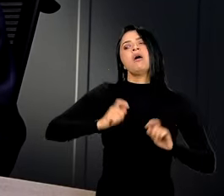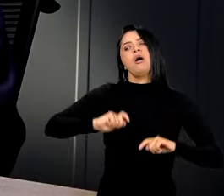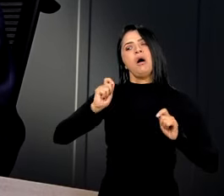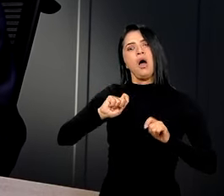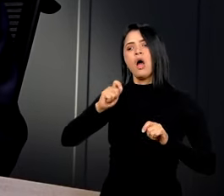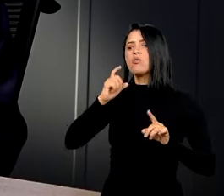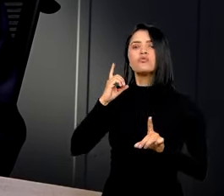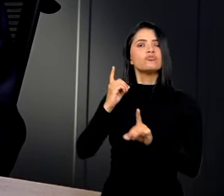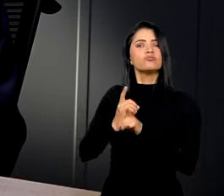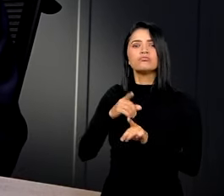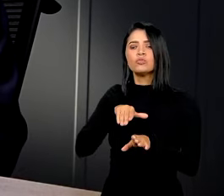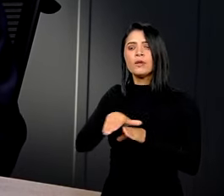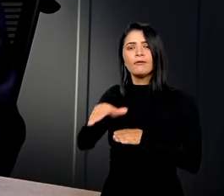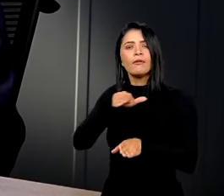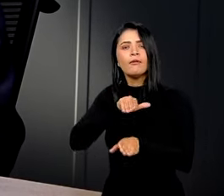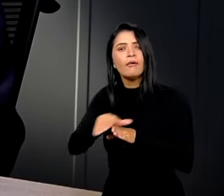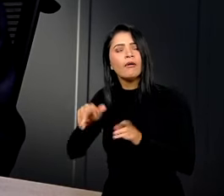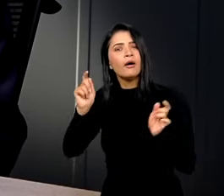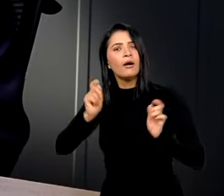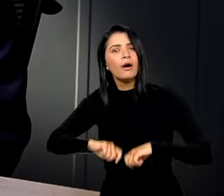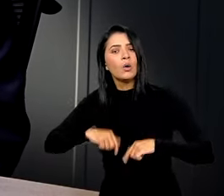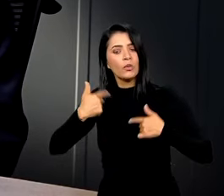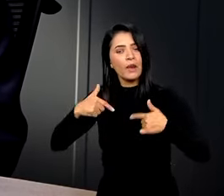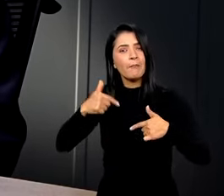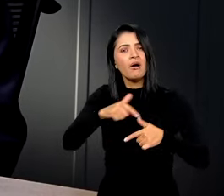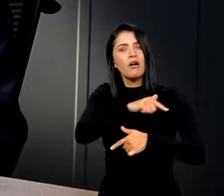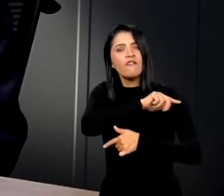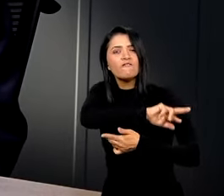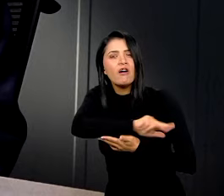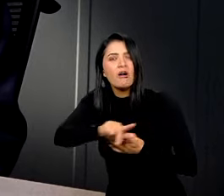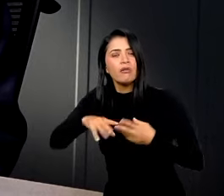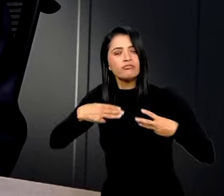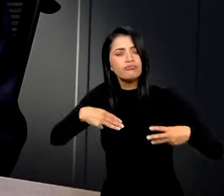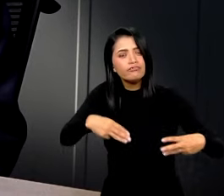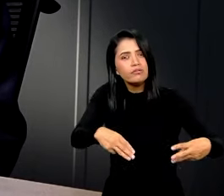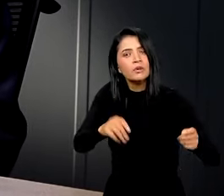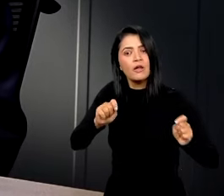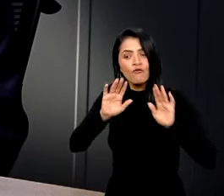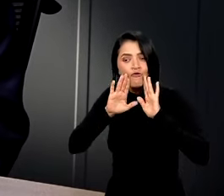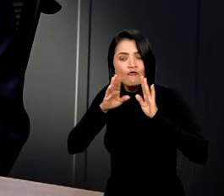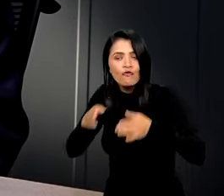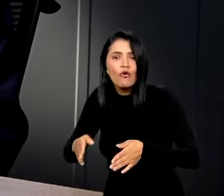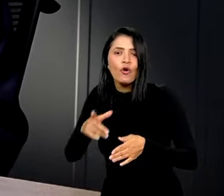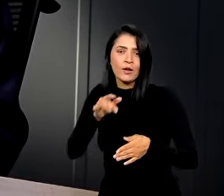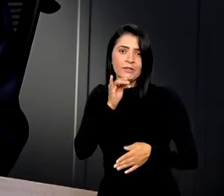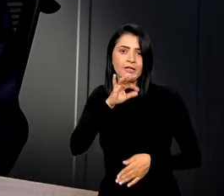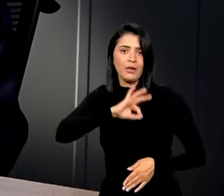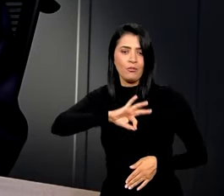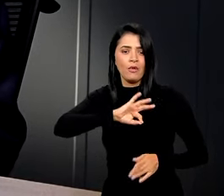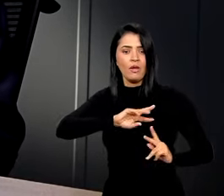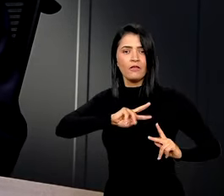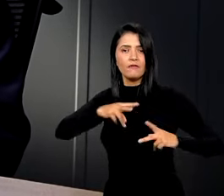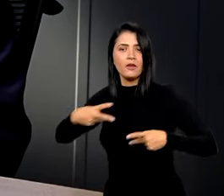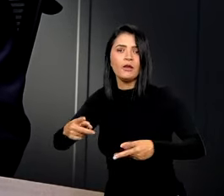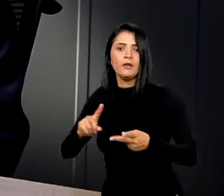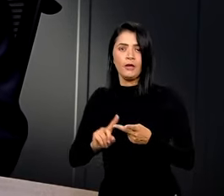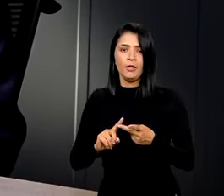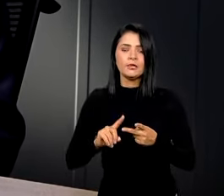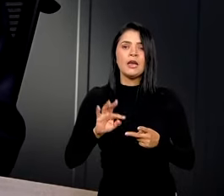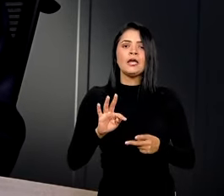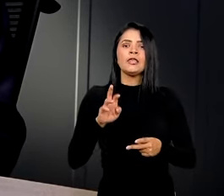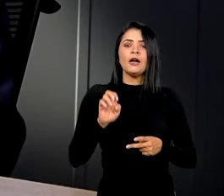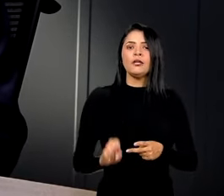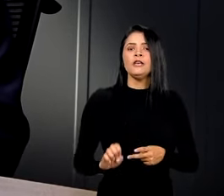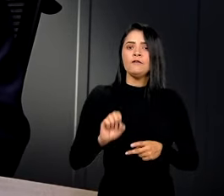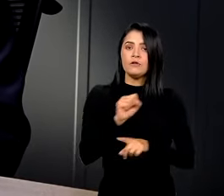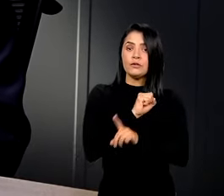que permite focalizar, orientar as ações de vários ministérios, para os programas de transferência de renda, para a